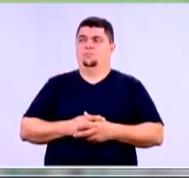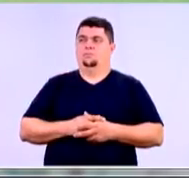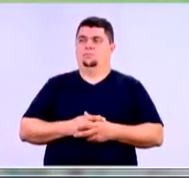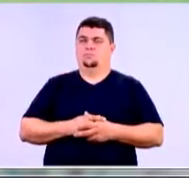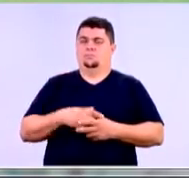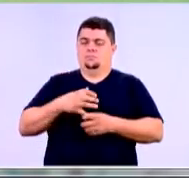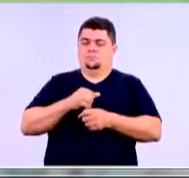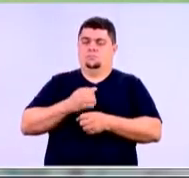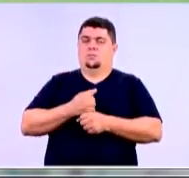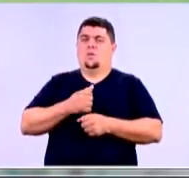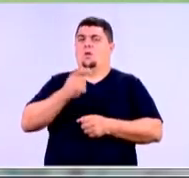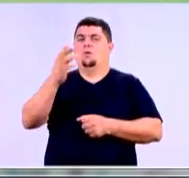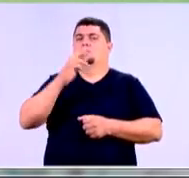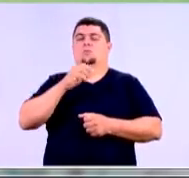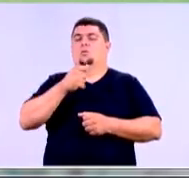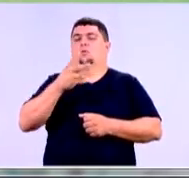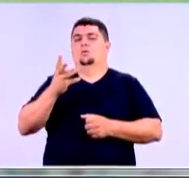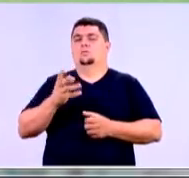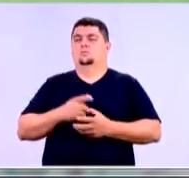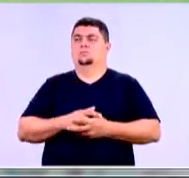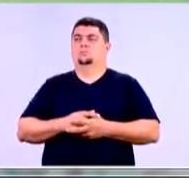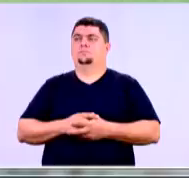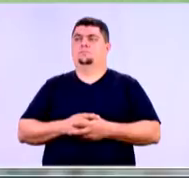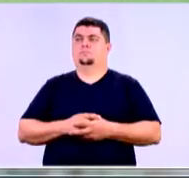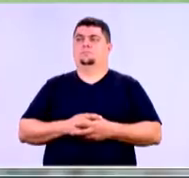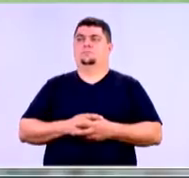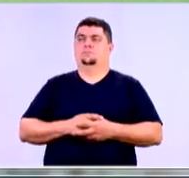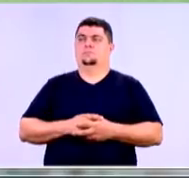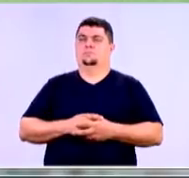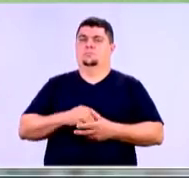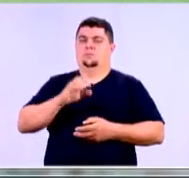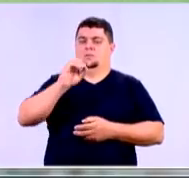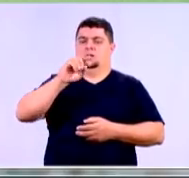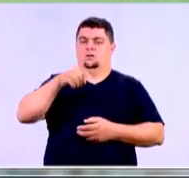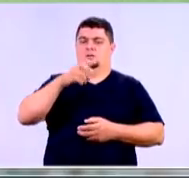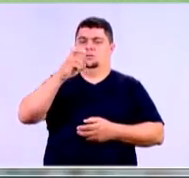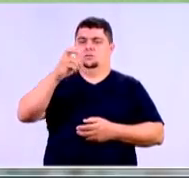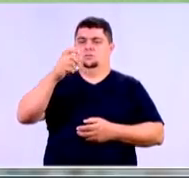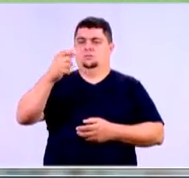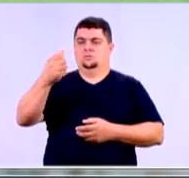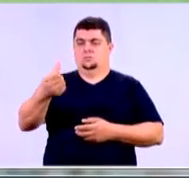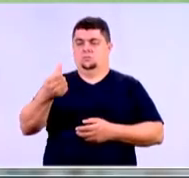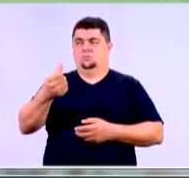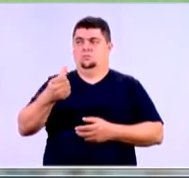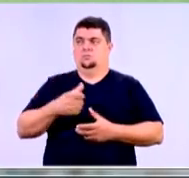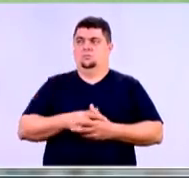Vamos calcular, professor? Quanto que dá isso aqui? Vai ficar em 0,56.